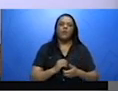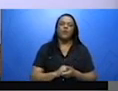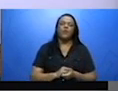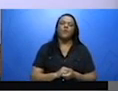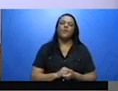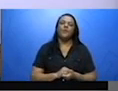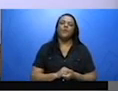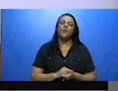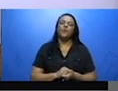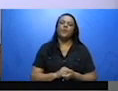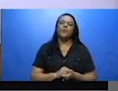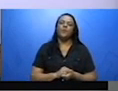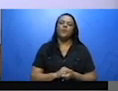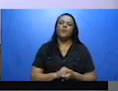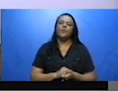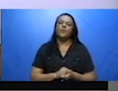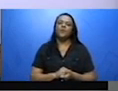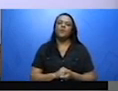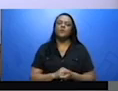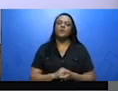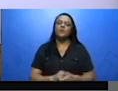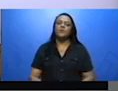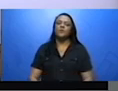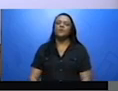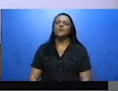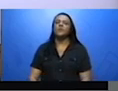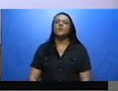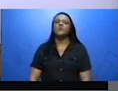o gerúndio, ok?